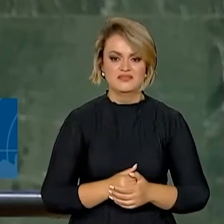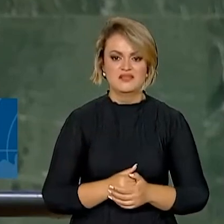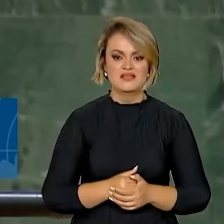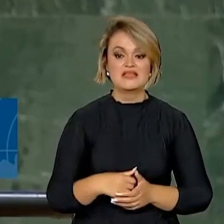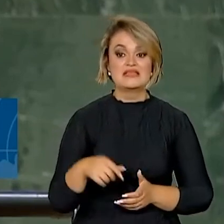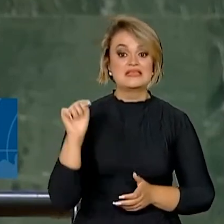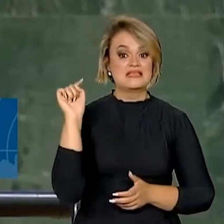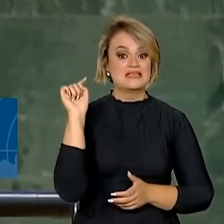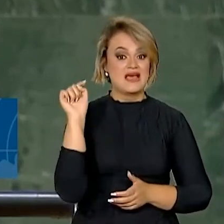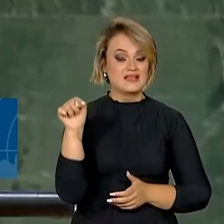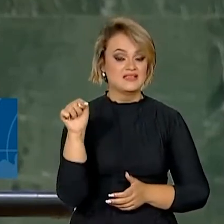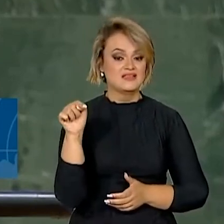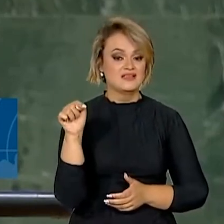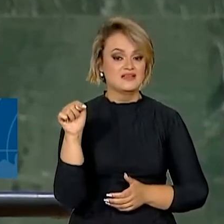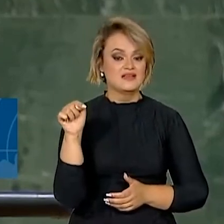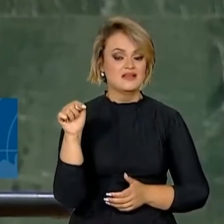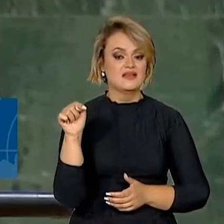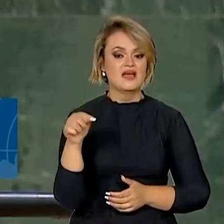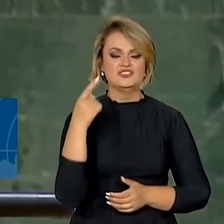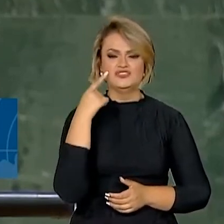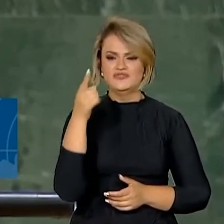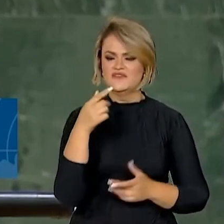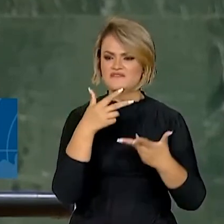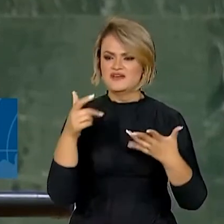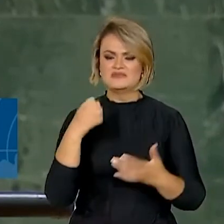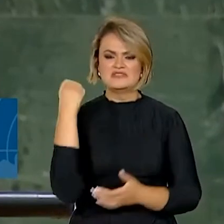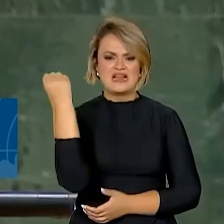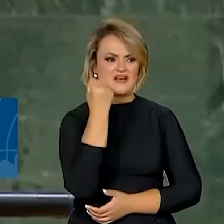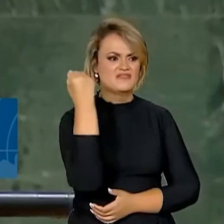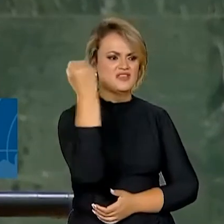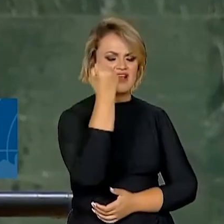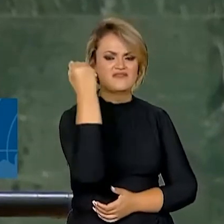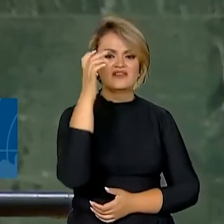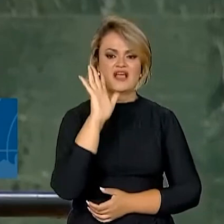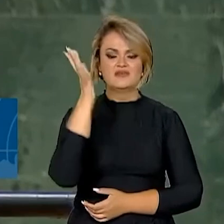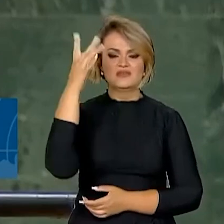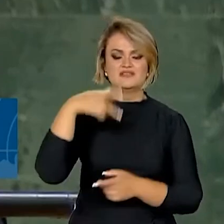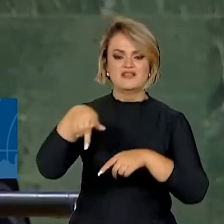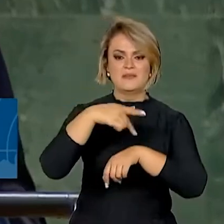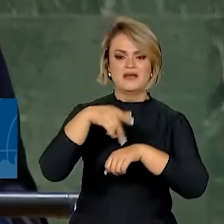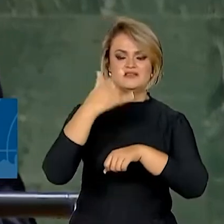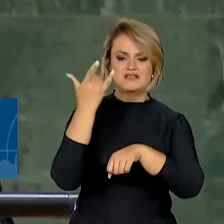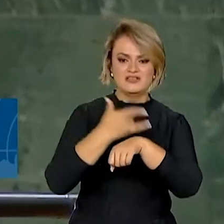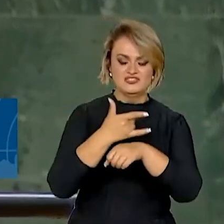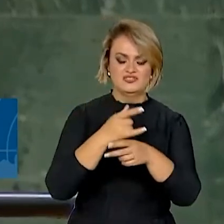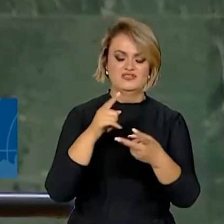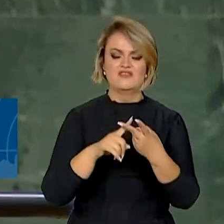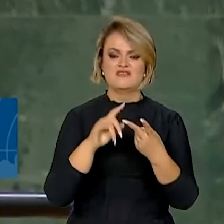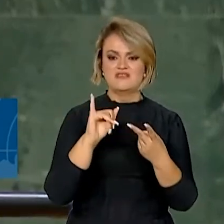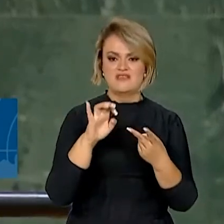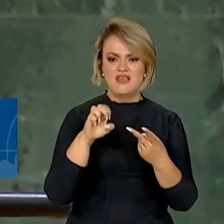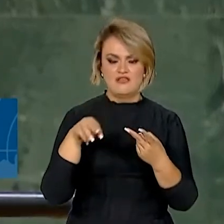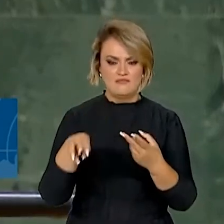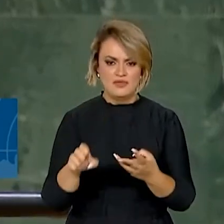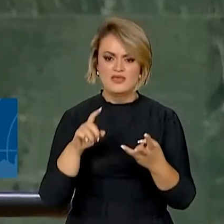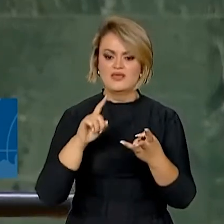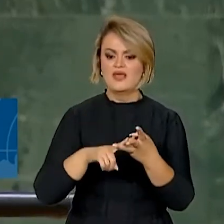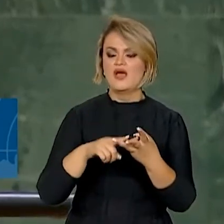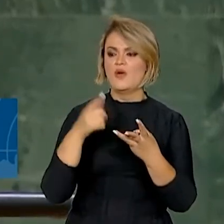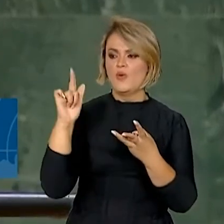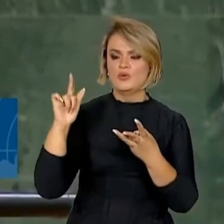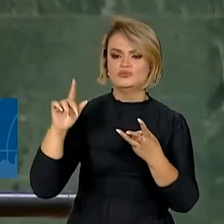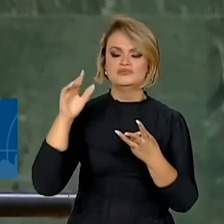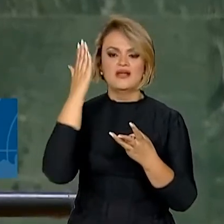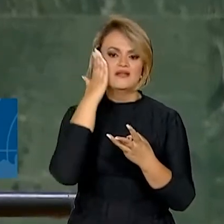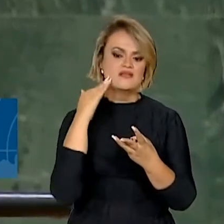se somam a persistência da crise humanitária no Haiti, o conflito no Iêmen, as ameaças à unidade nacional